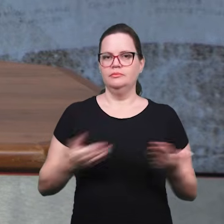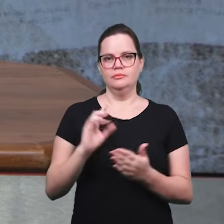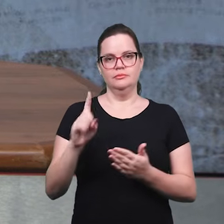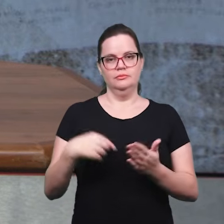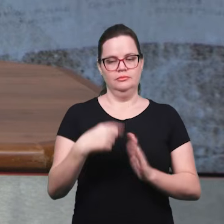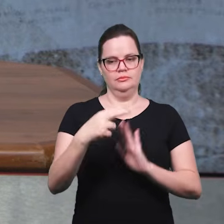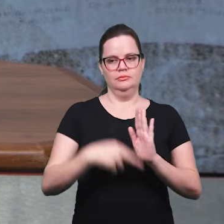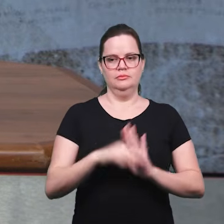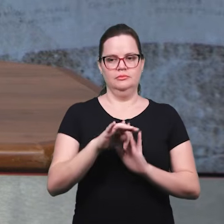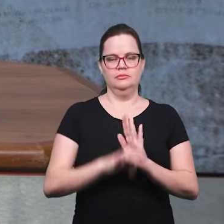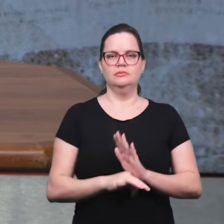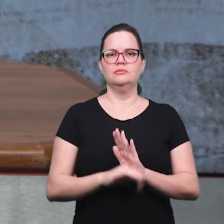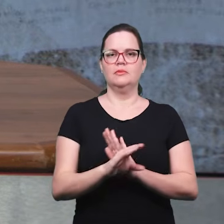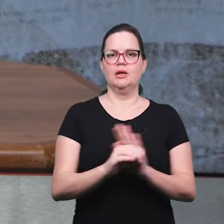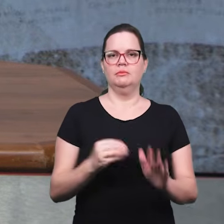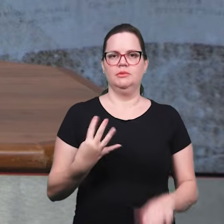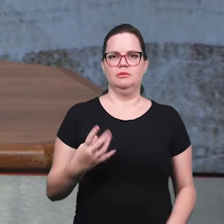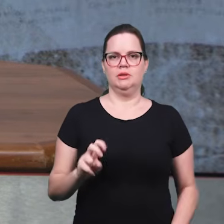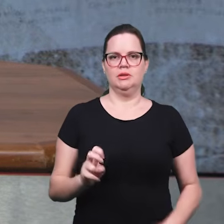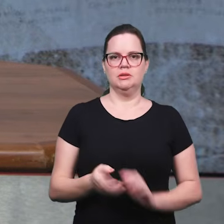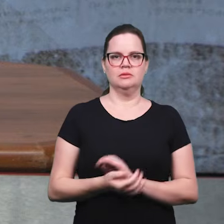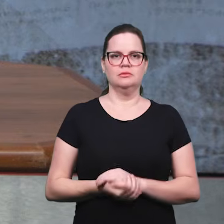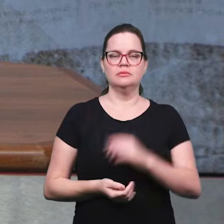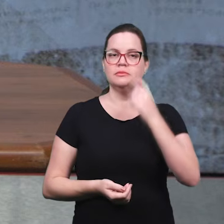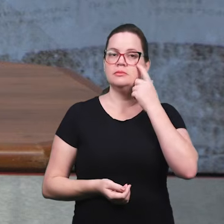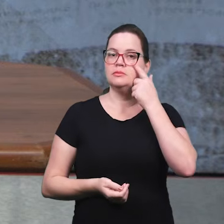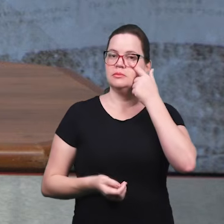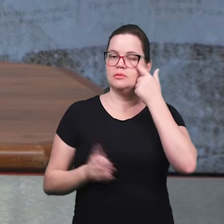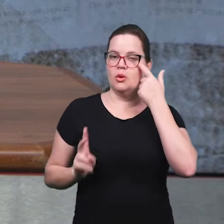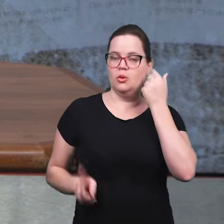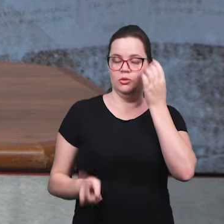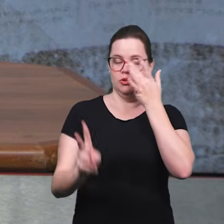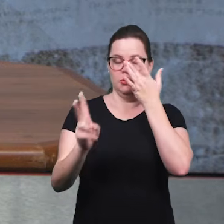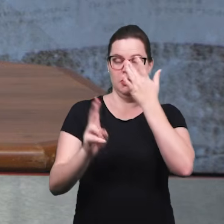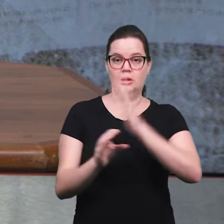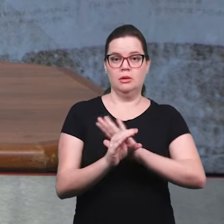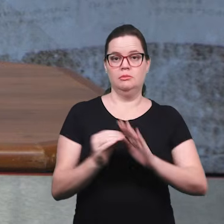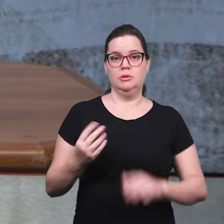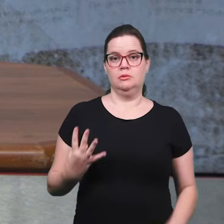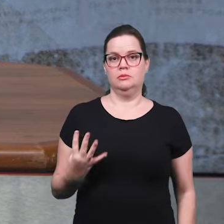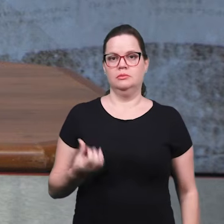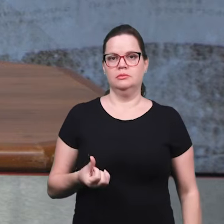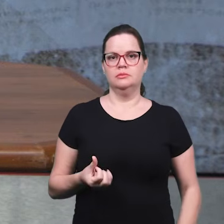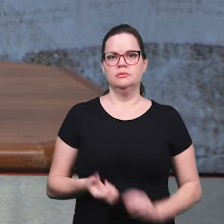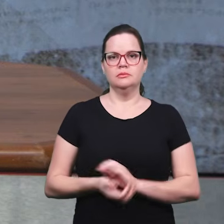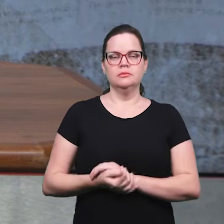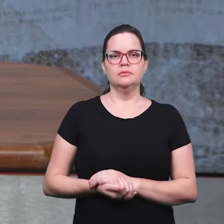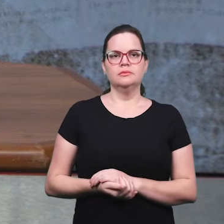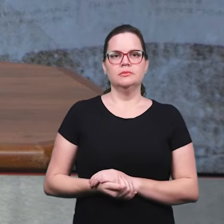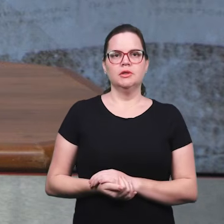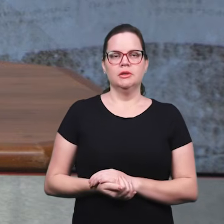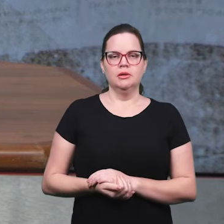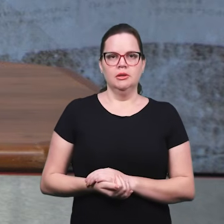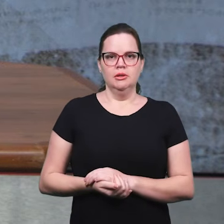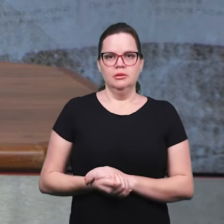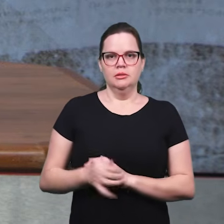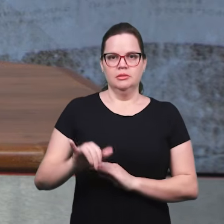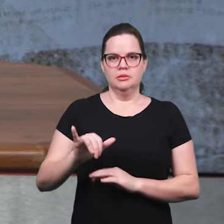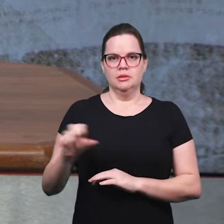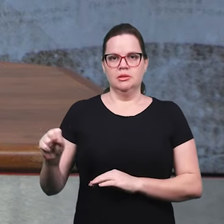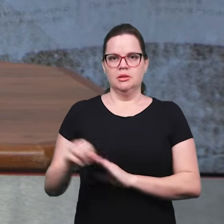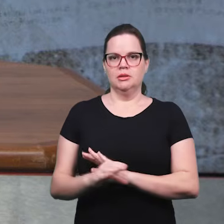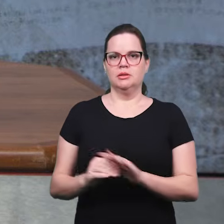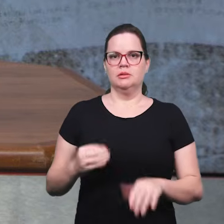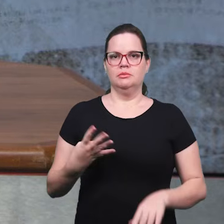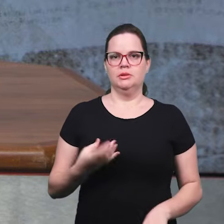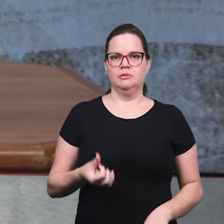capítulo 45 de Isaías e já vamos prosseguir na leitura do capítulo 46. Isaías,